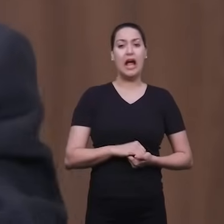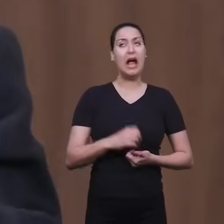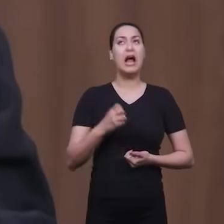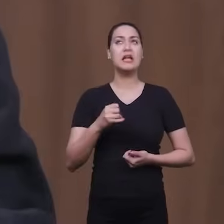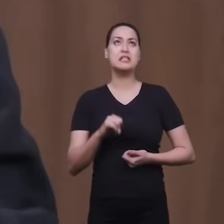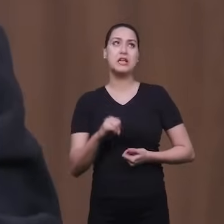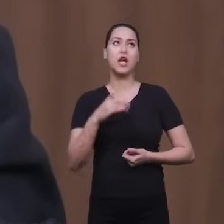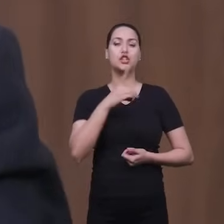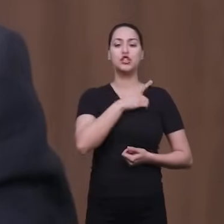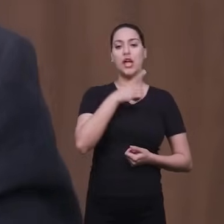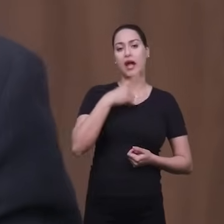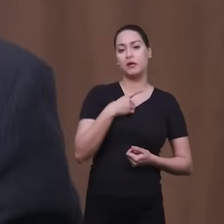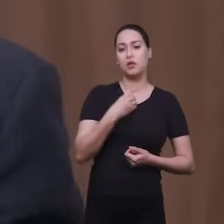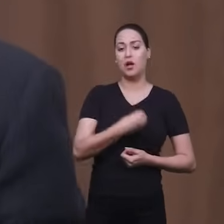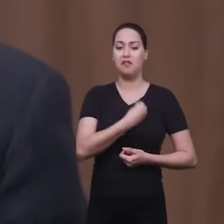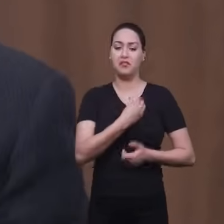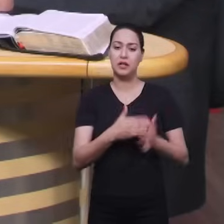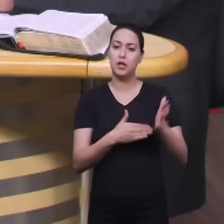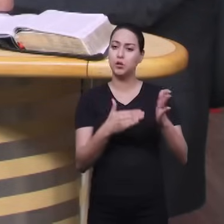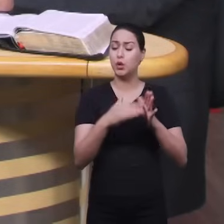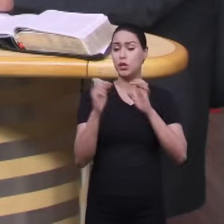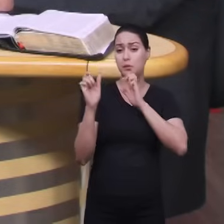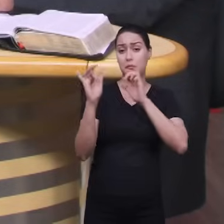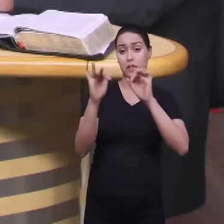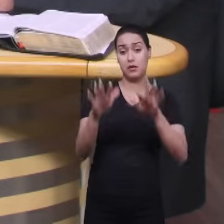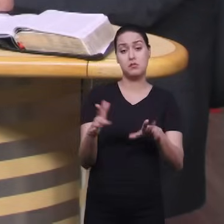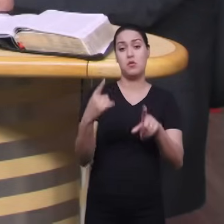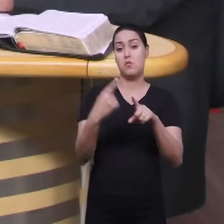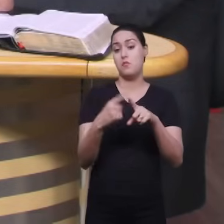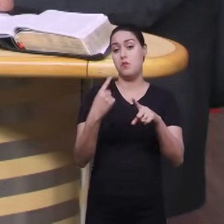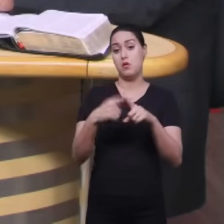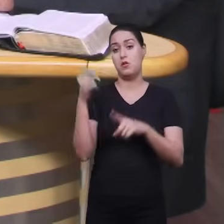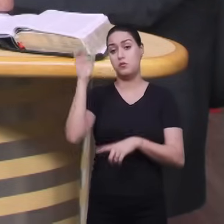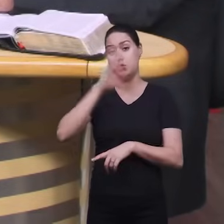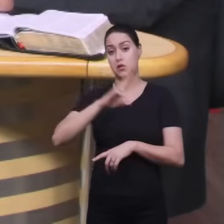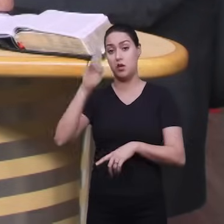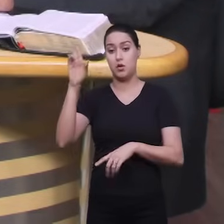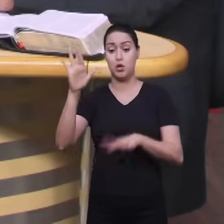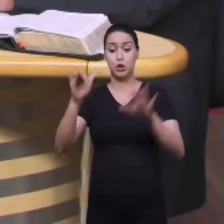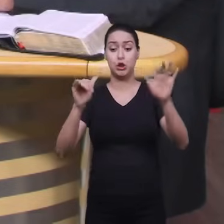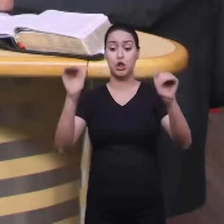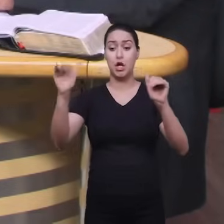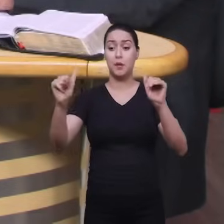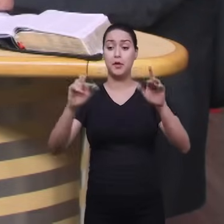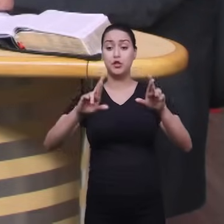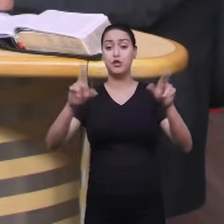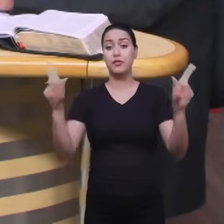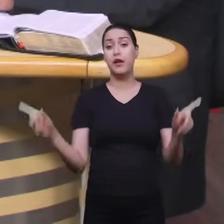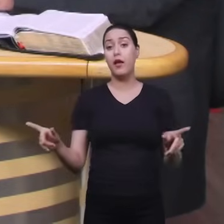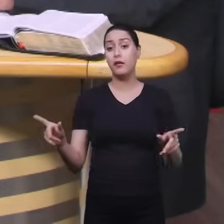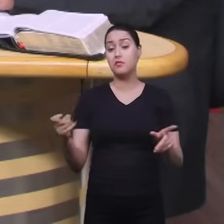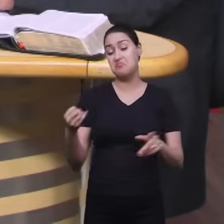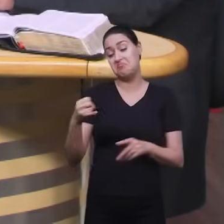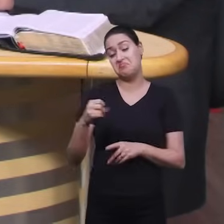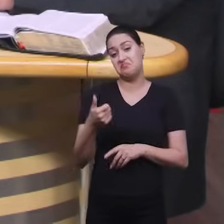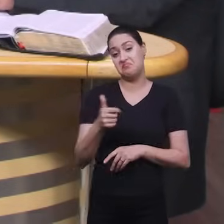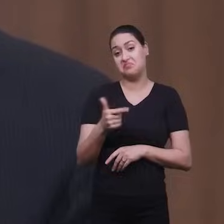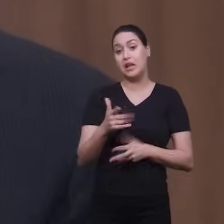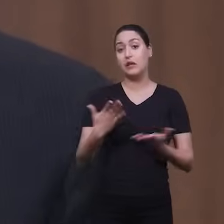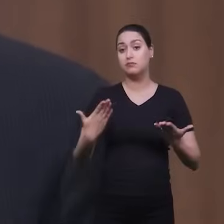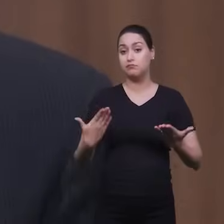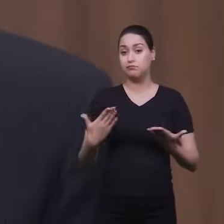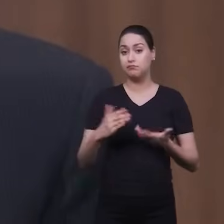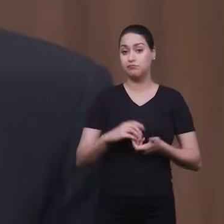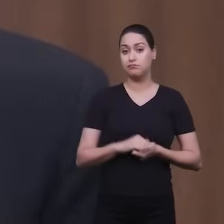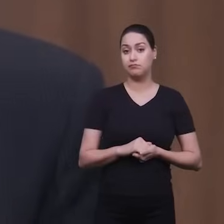fudeca a vida inteira é uma benção eu a benção porque o Senhor para um eles têm um chamado para osso e se não tiver